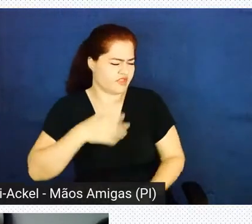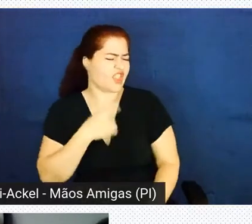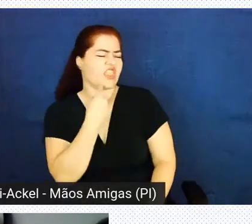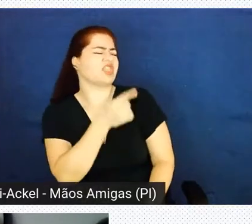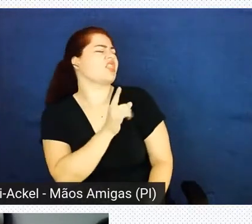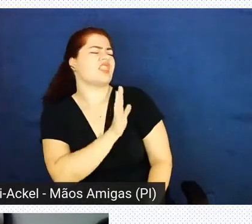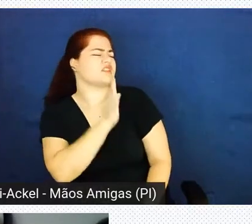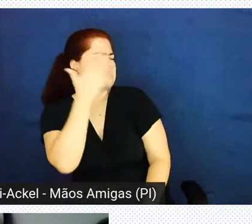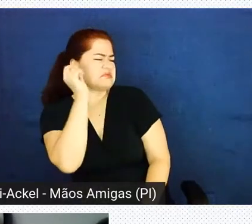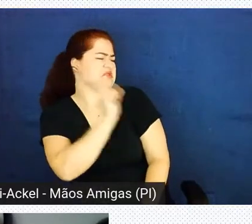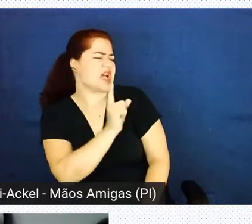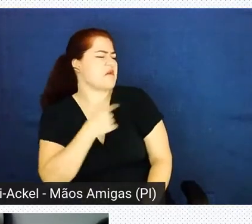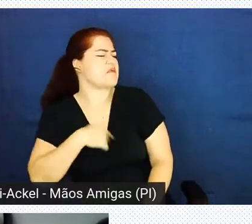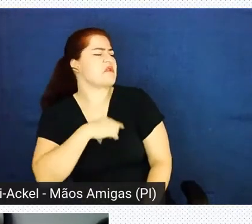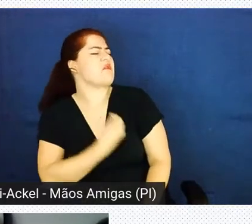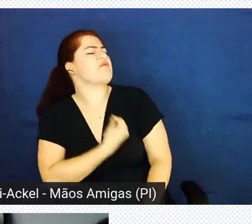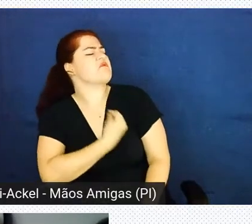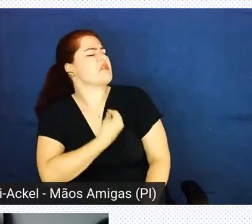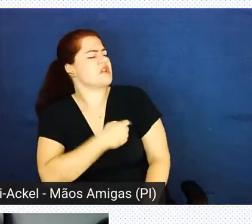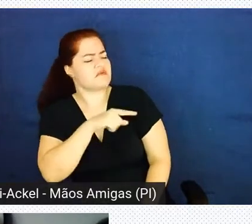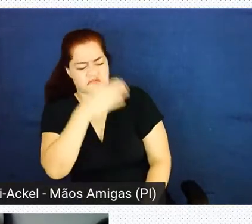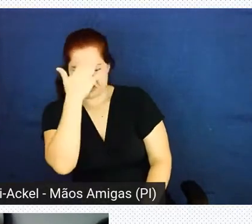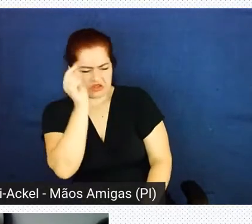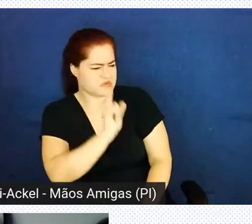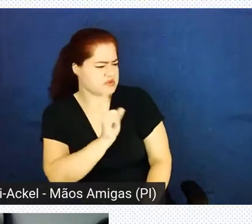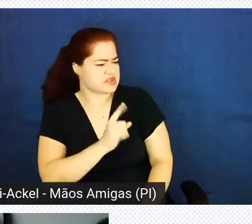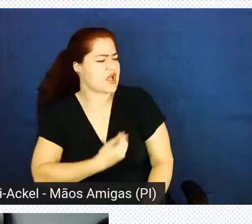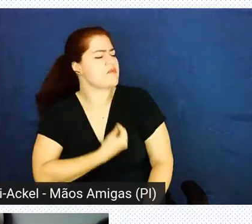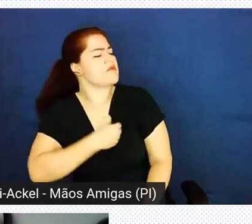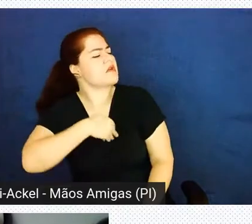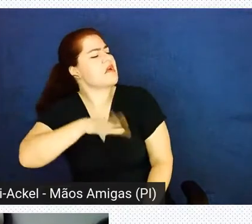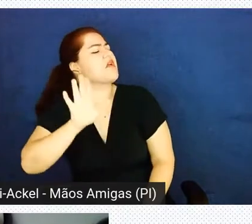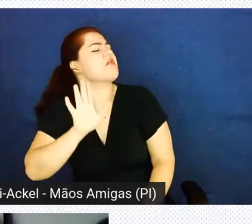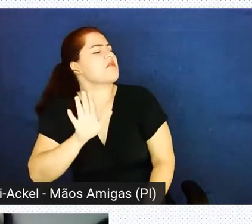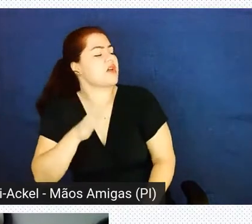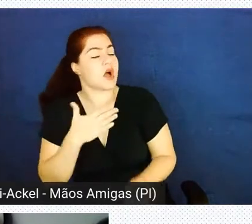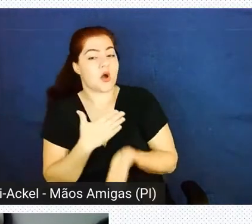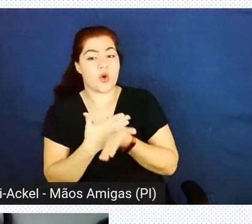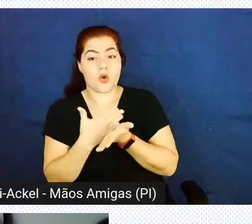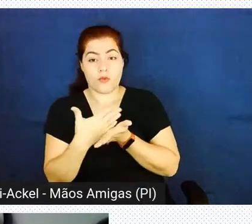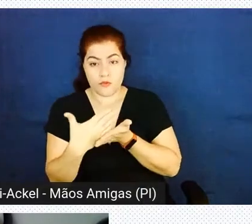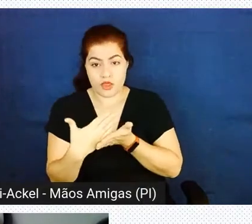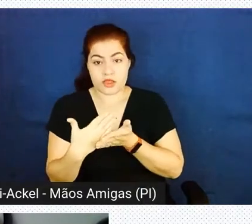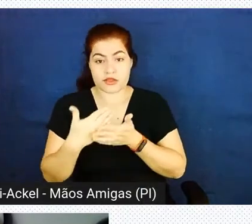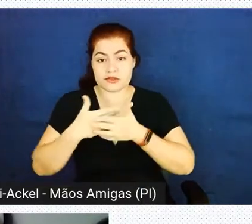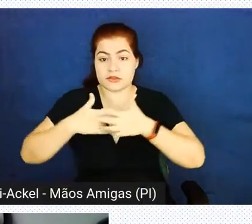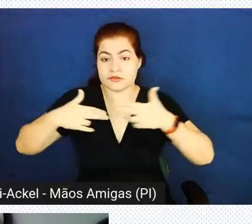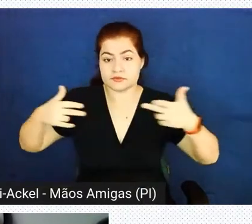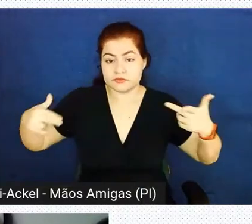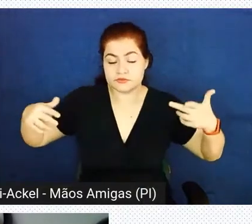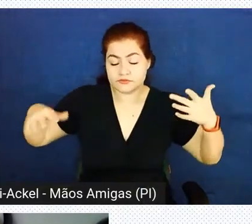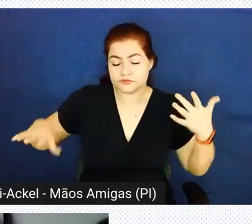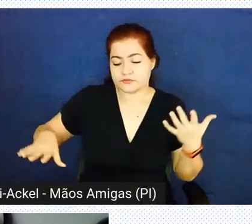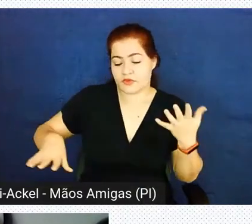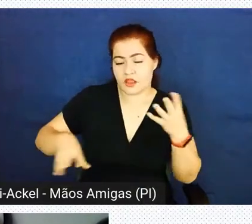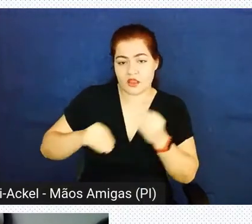sabe o que eu passo, você não sabe o que eu vivo, e começam a usar uma série de